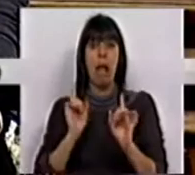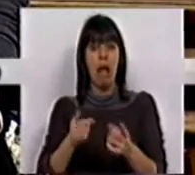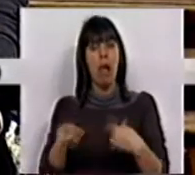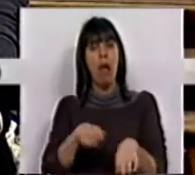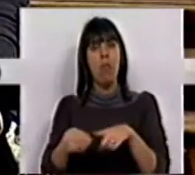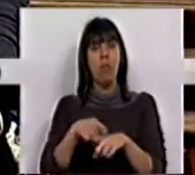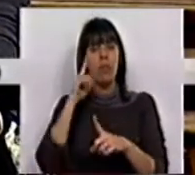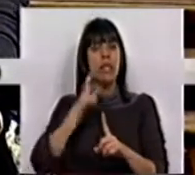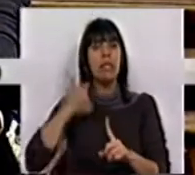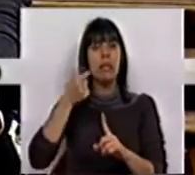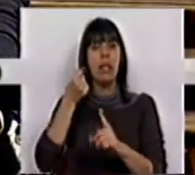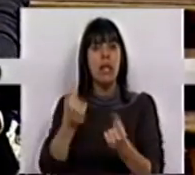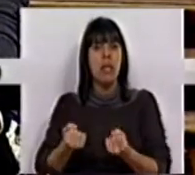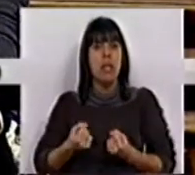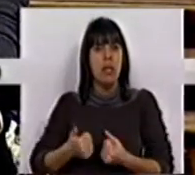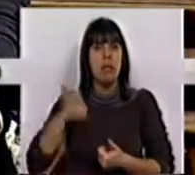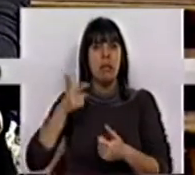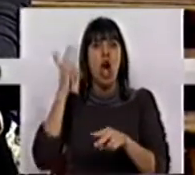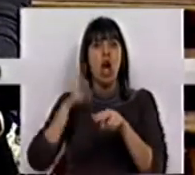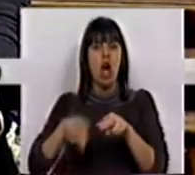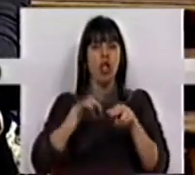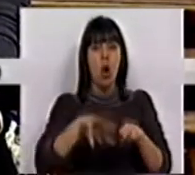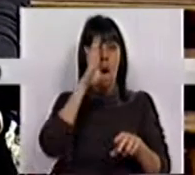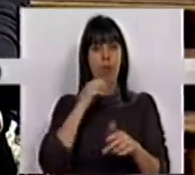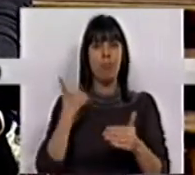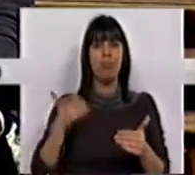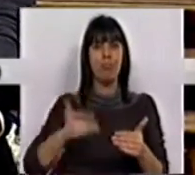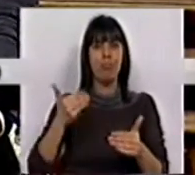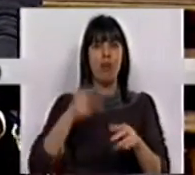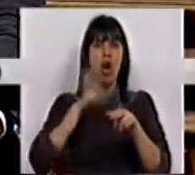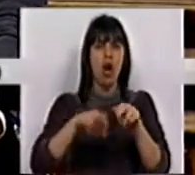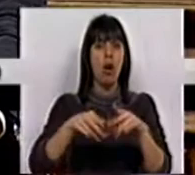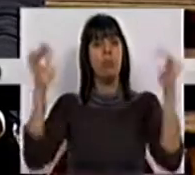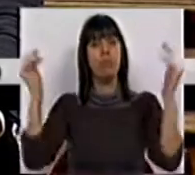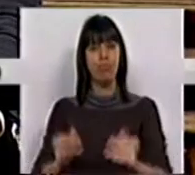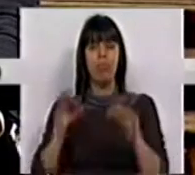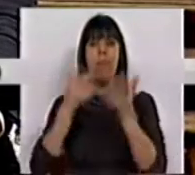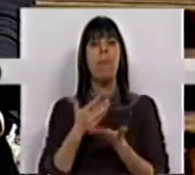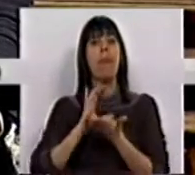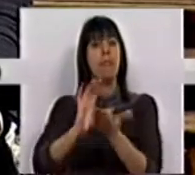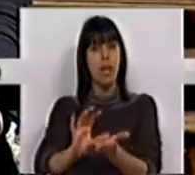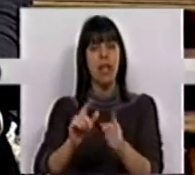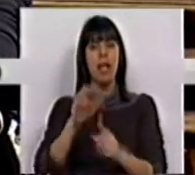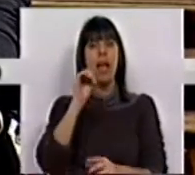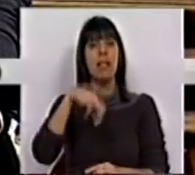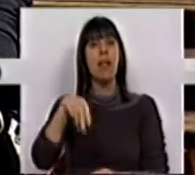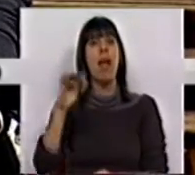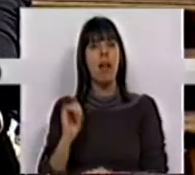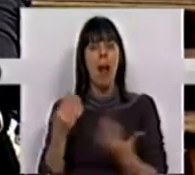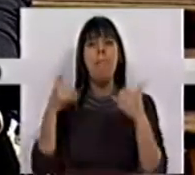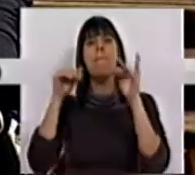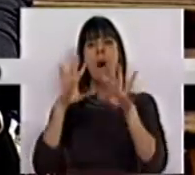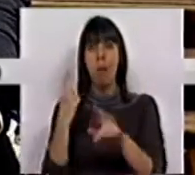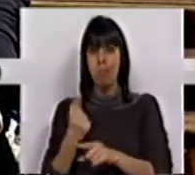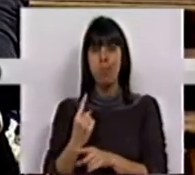na política economicista e de cortes que o Governo tem levado a cabo com a redução do financiamento ao SNS,